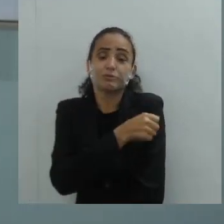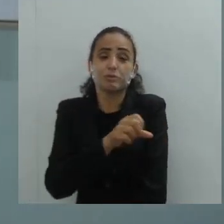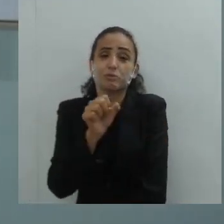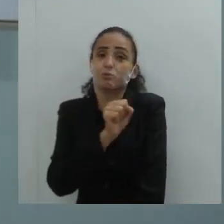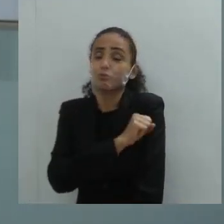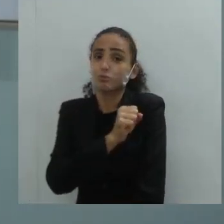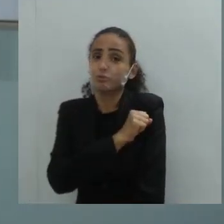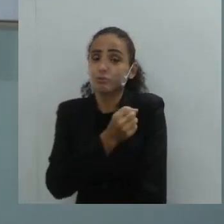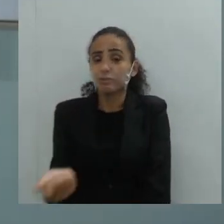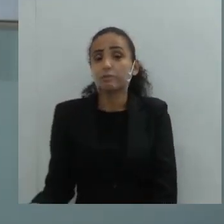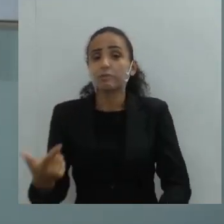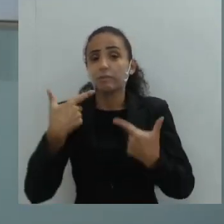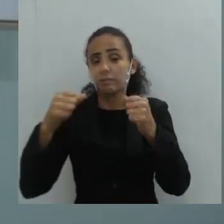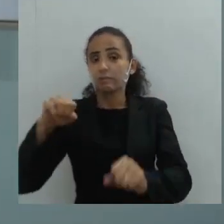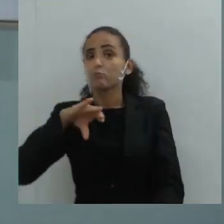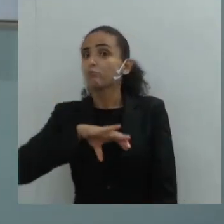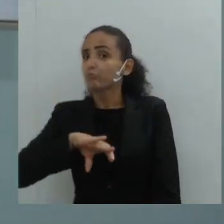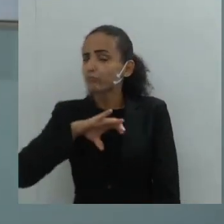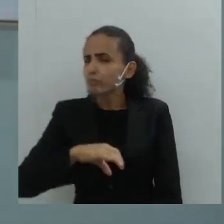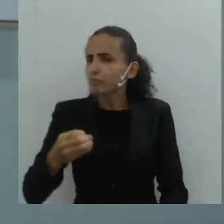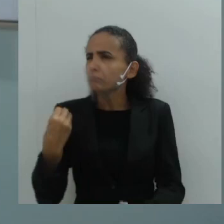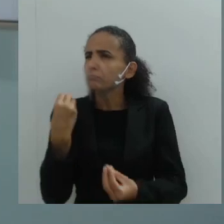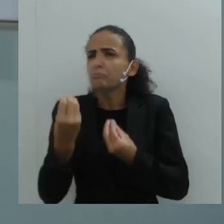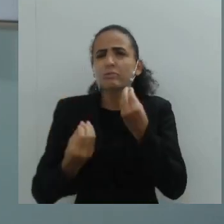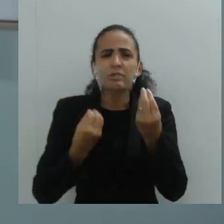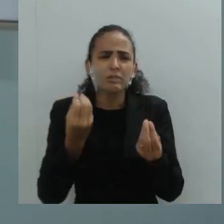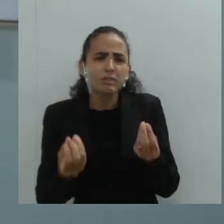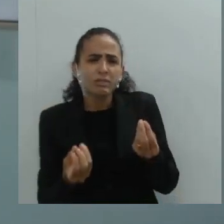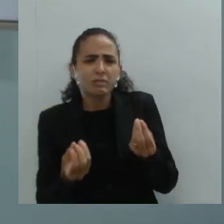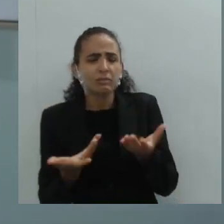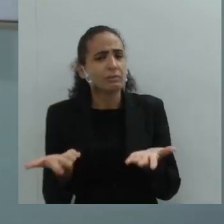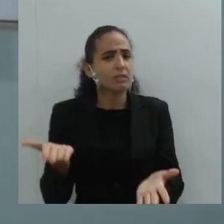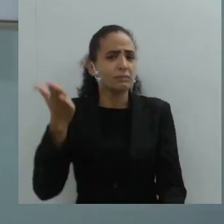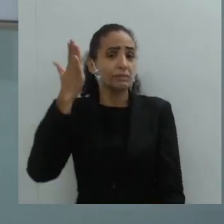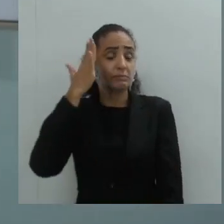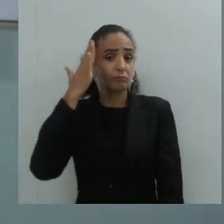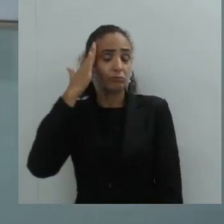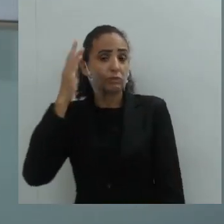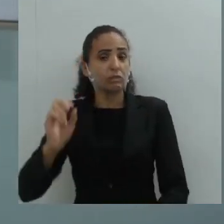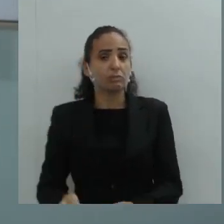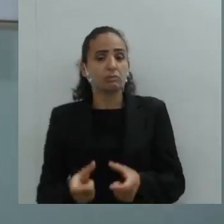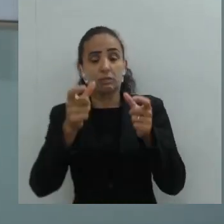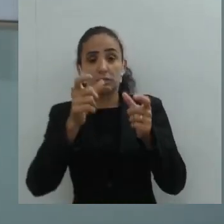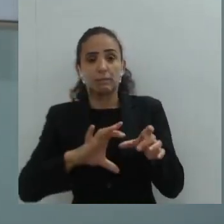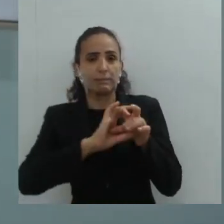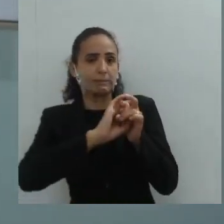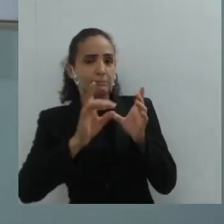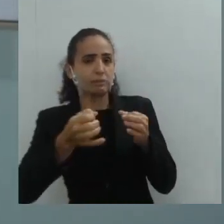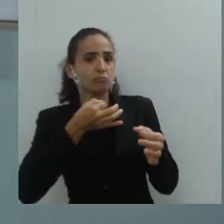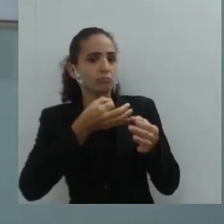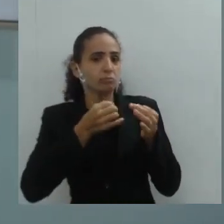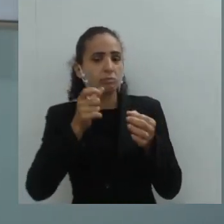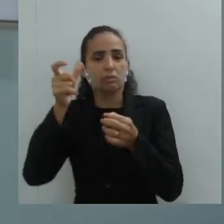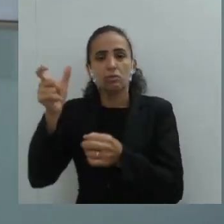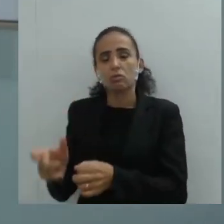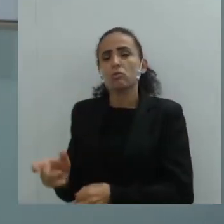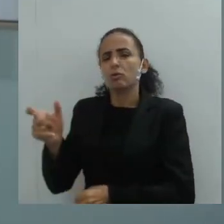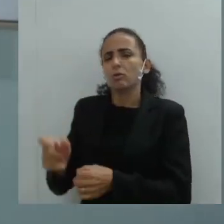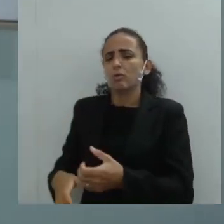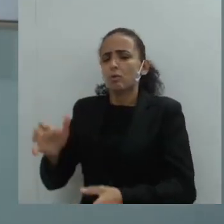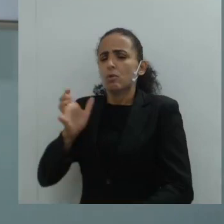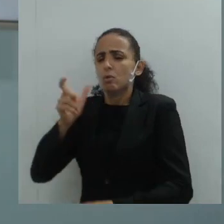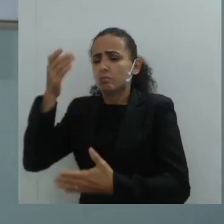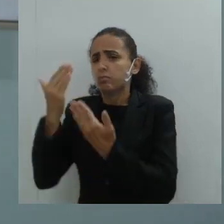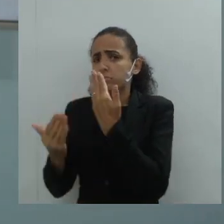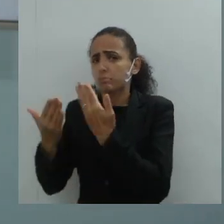de língua portuguesa, como é que nós podemos conhecer o que é a liberdade de expressão e o discurso de